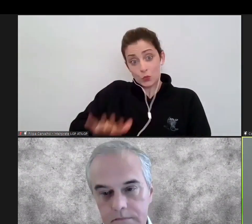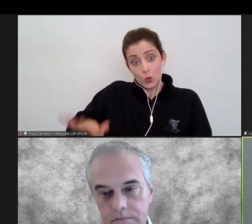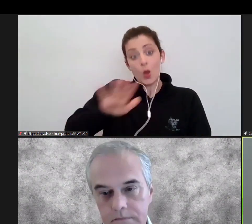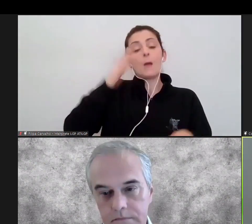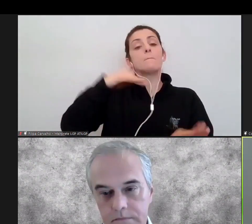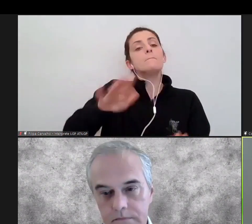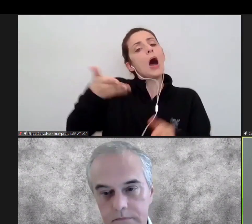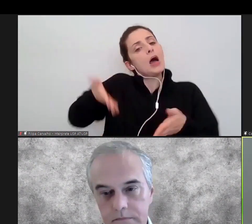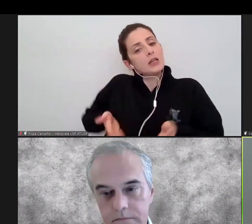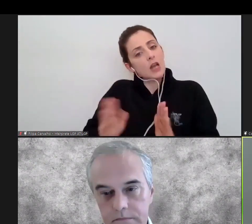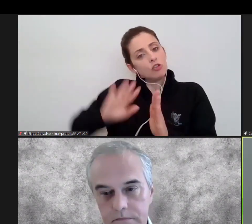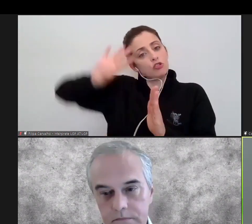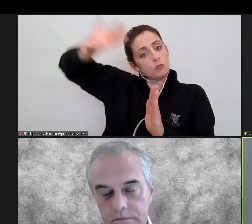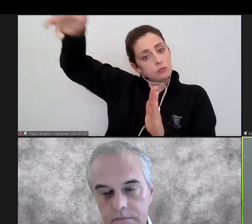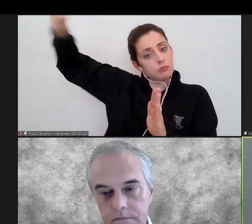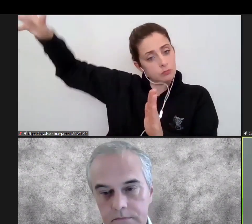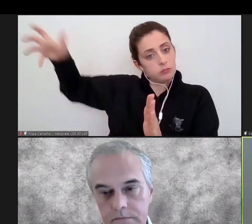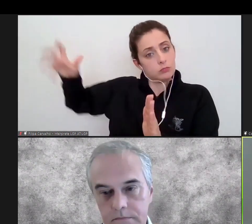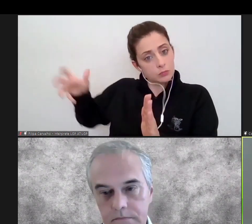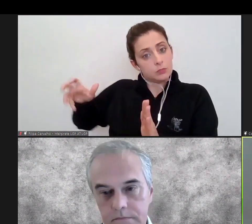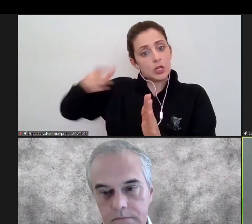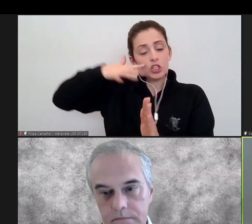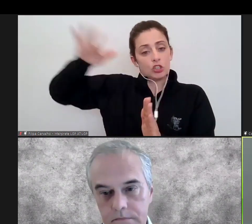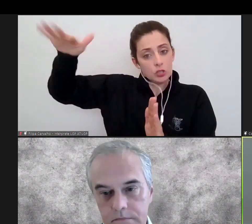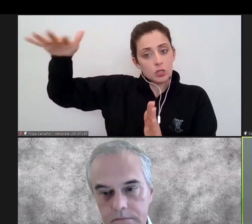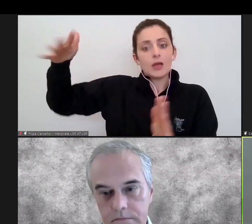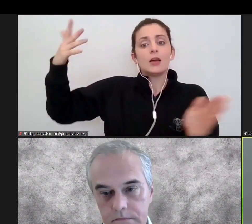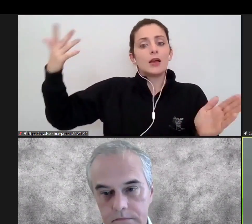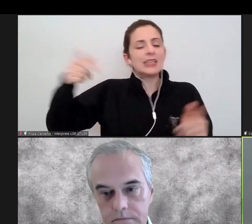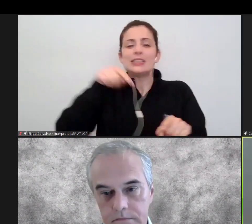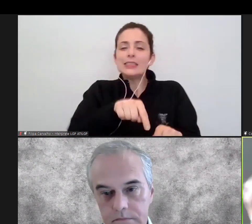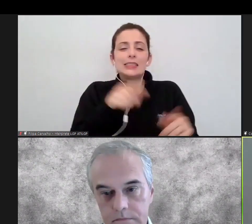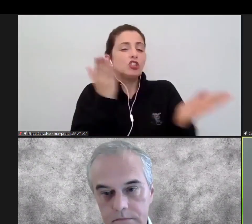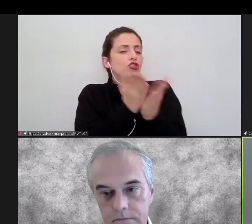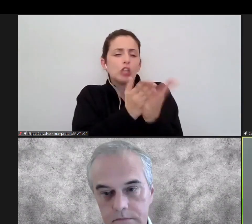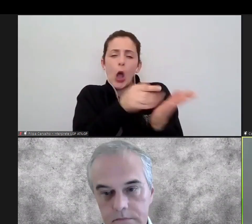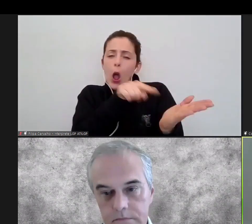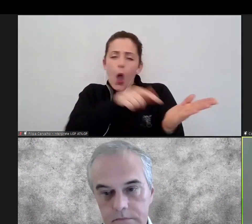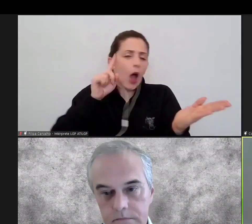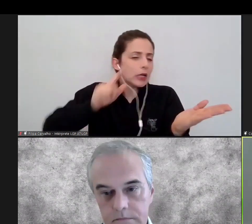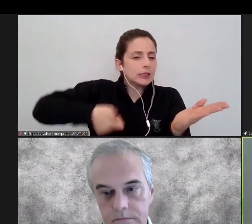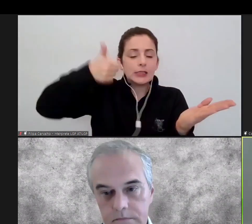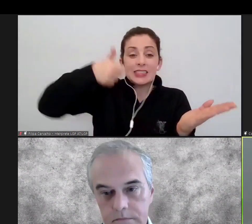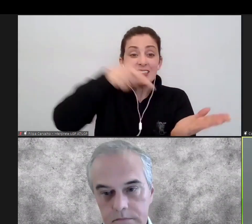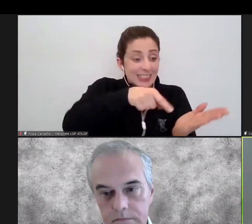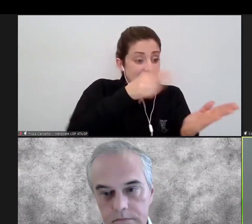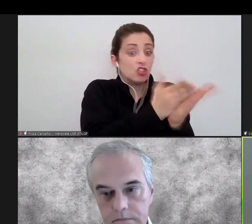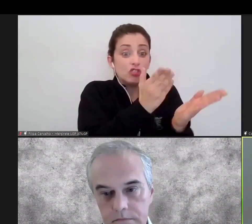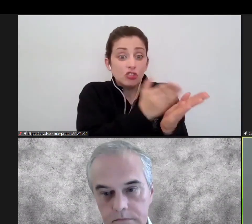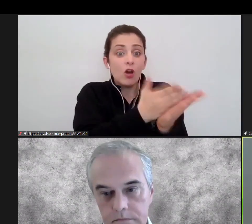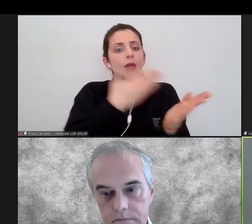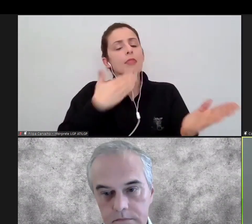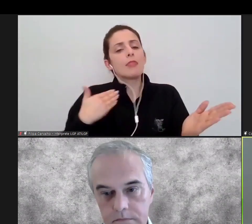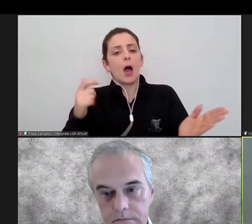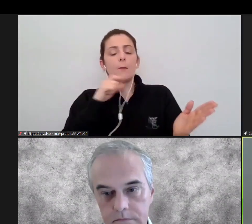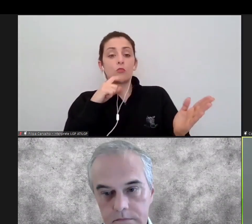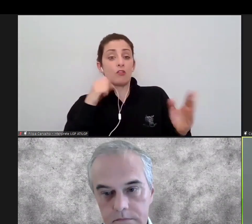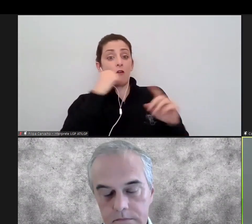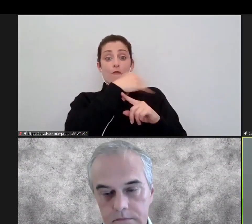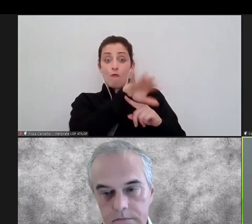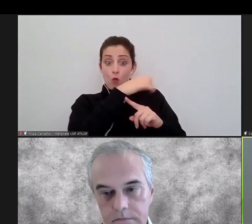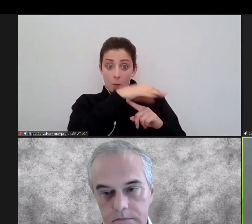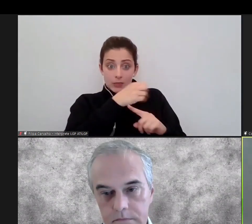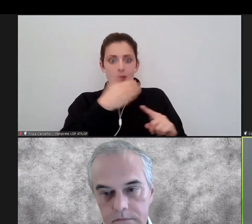escolaridade aqui é a base no acesso, é aquilo que define aquilo que eu posso fazer, tanto no emprego como na formação. Portanto,